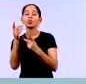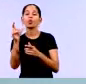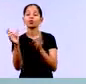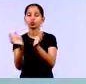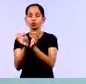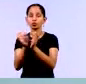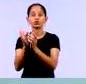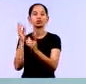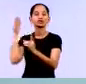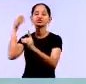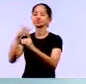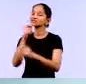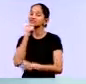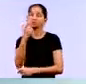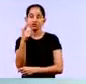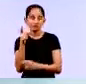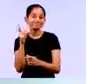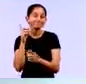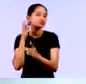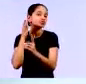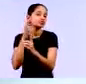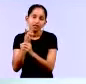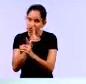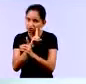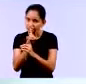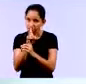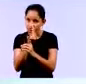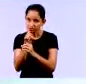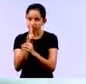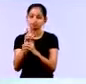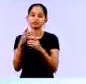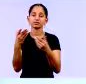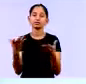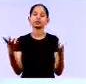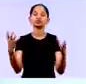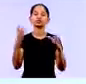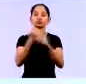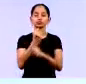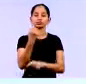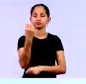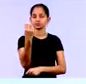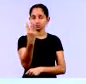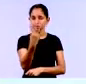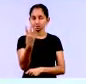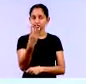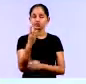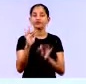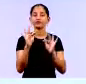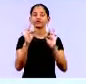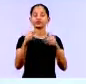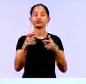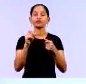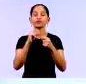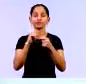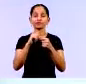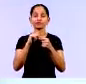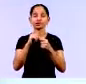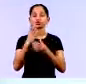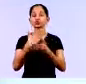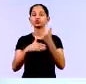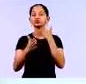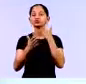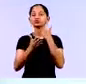de fabricação. Então, esses 3, o somatório desses 3, eu tenho o custo de produção